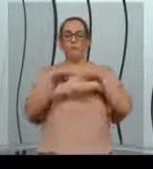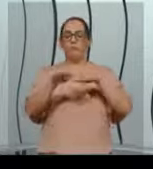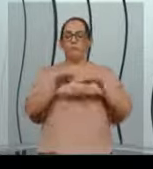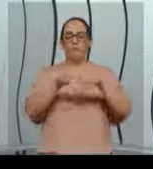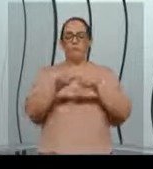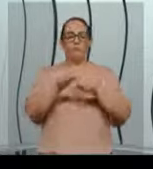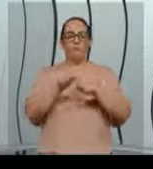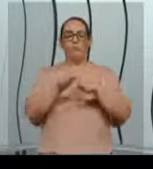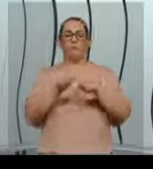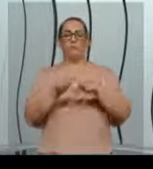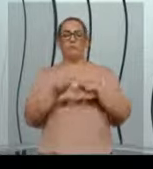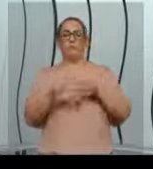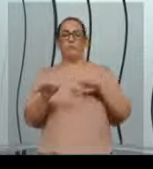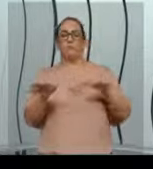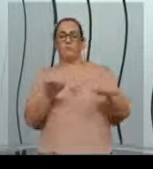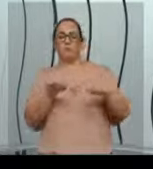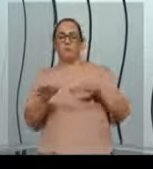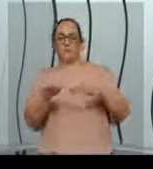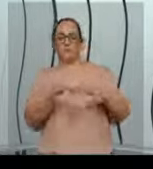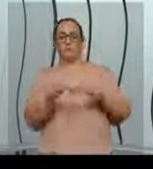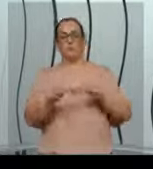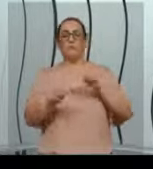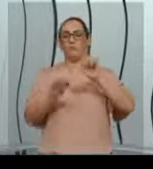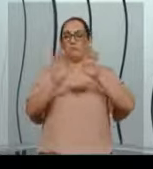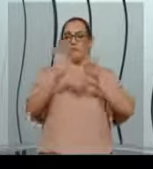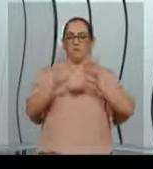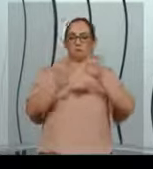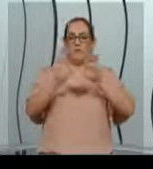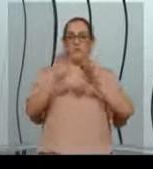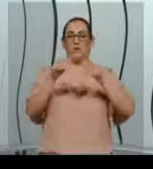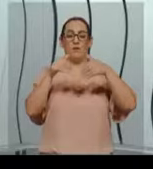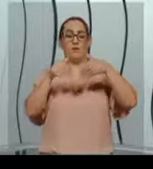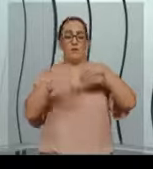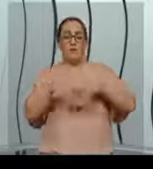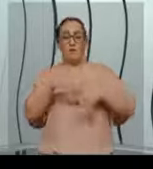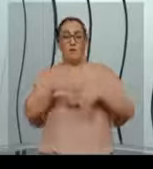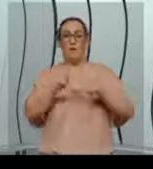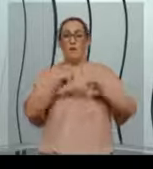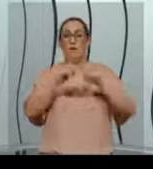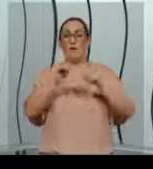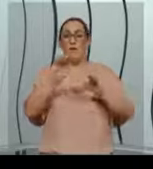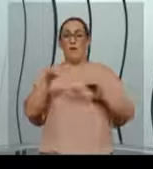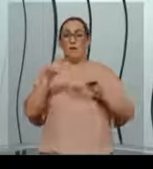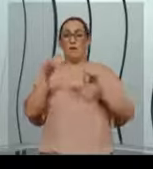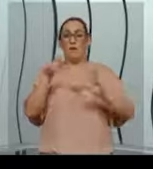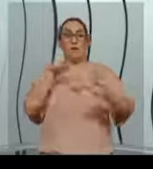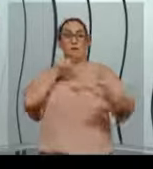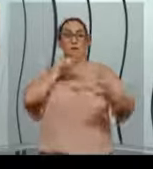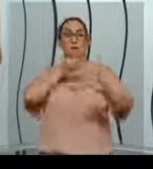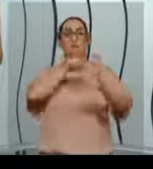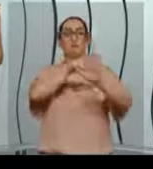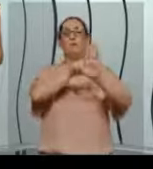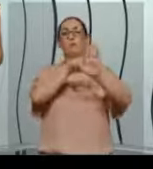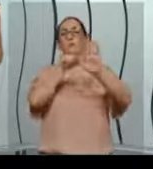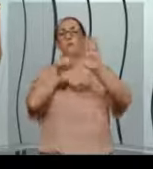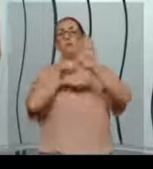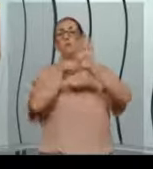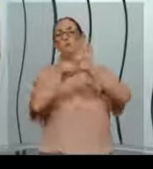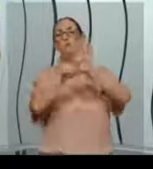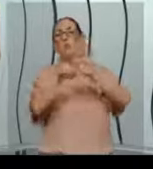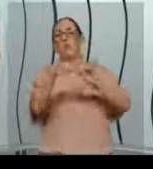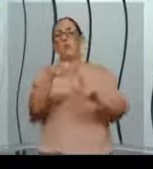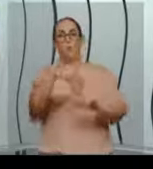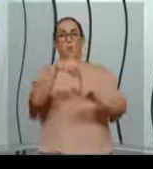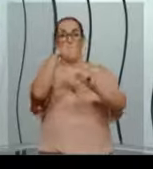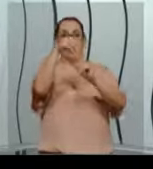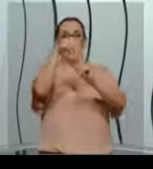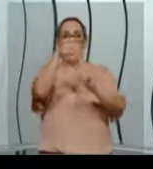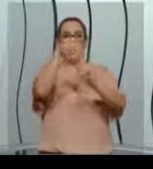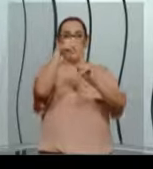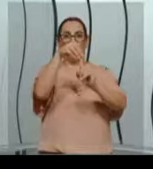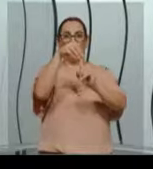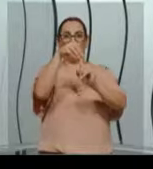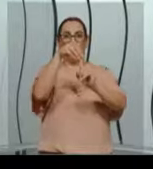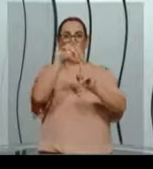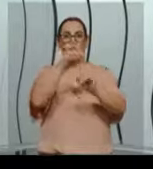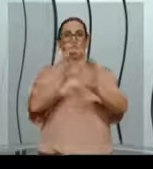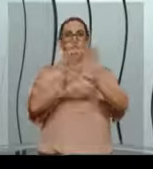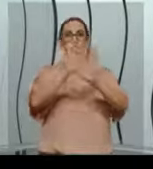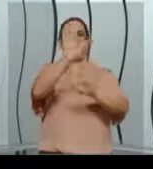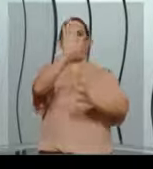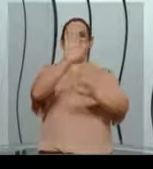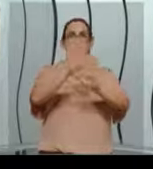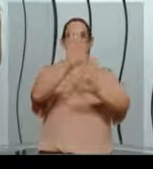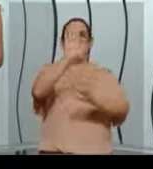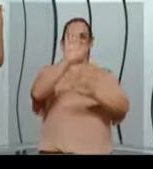filtro e passa a vibrar em uma única direção, ok? Bom, então nós temos aqui as classificações, então,